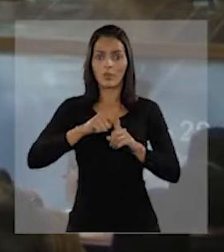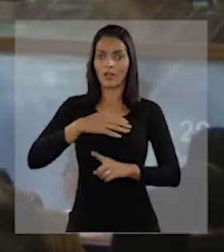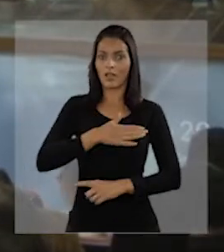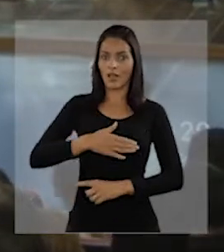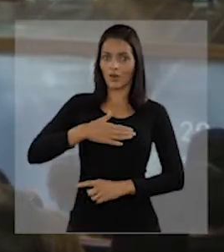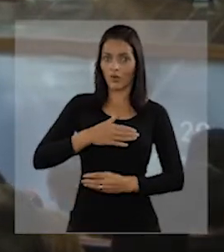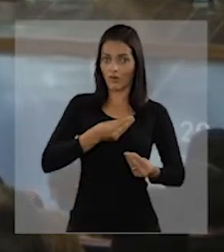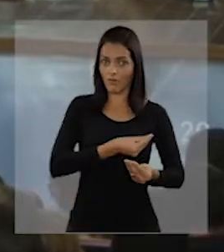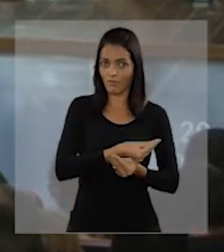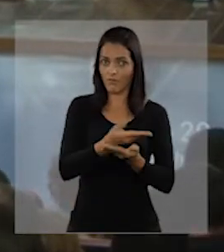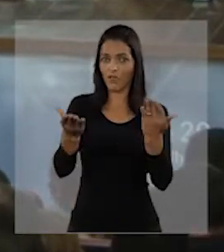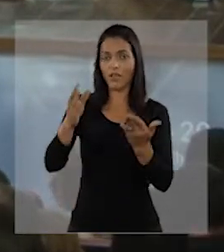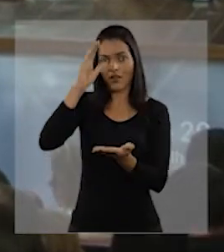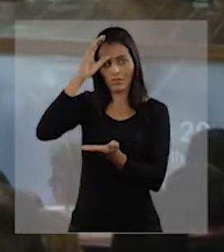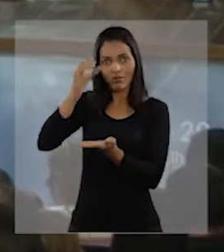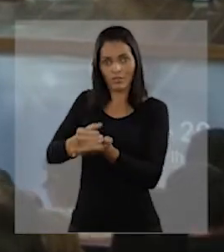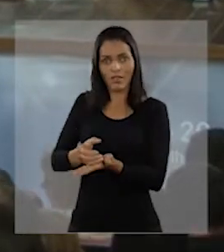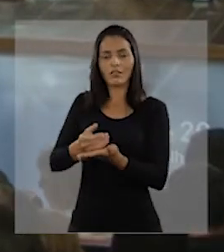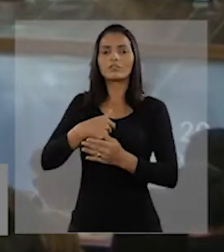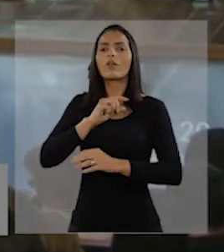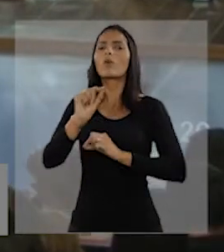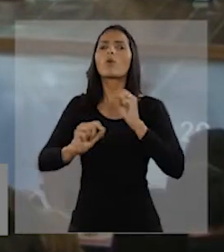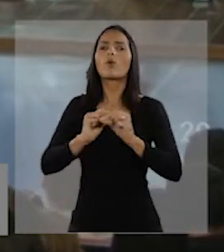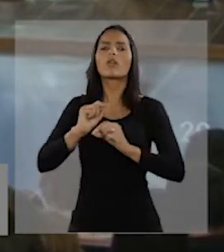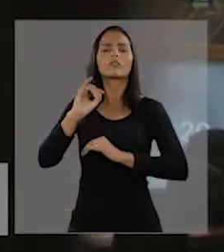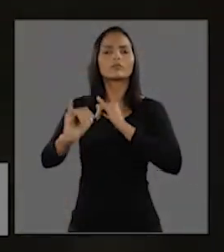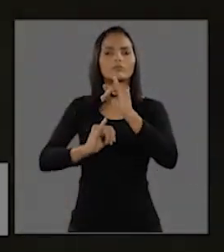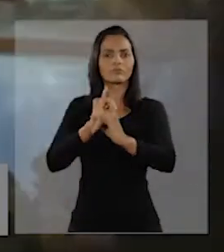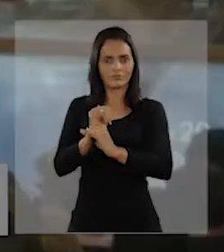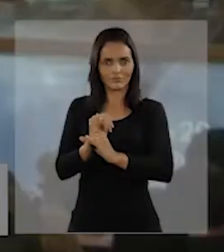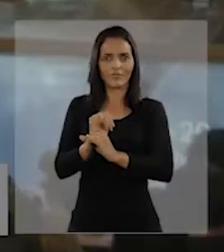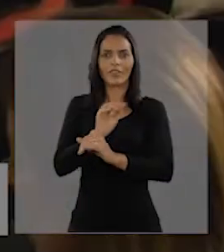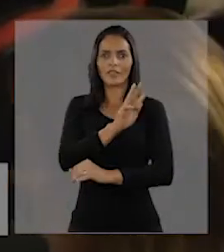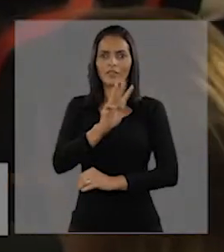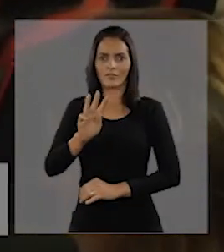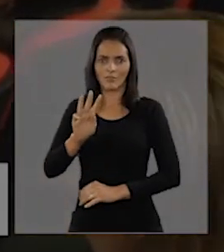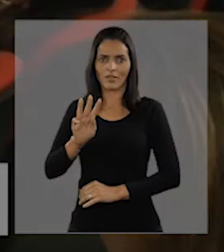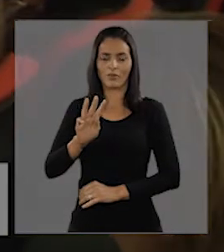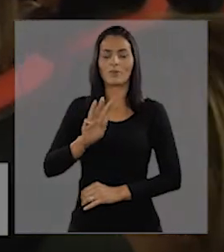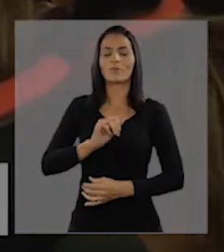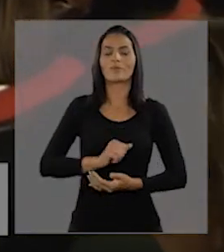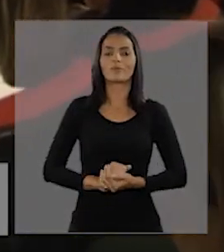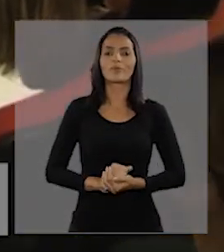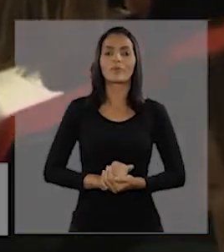remeter as teses, que devem ser enviadas eletronicamente para o e-mail